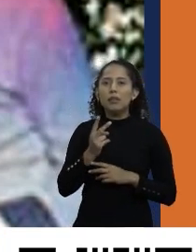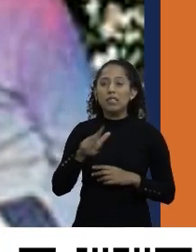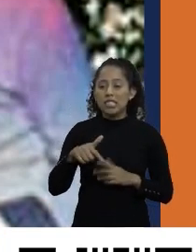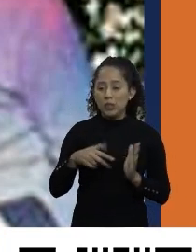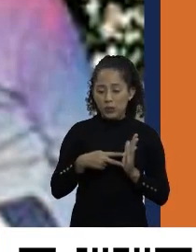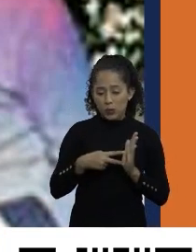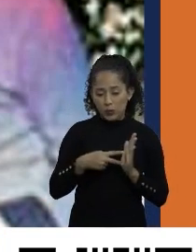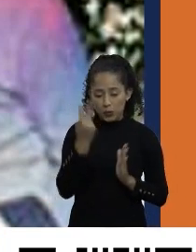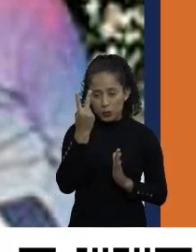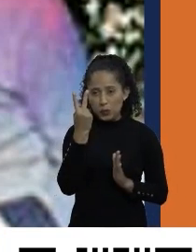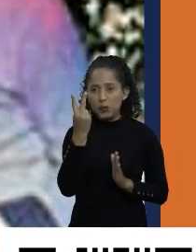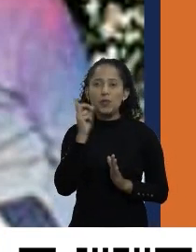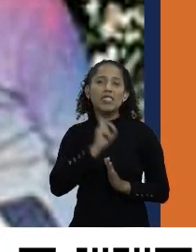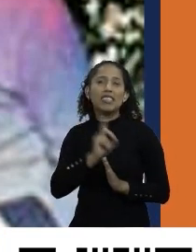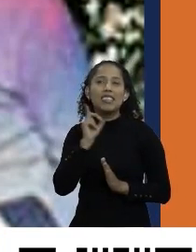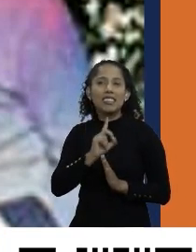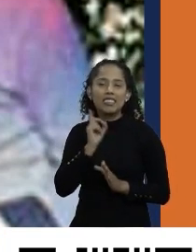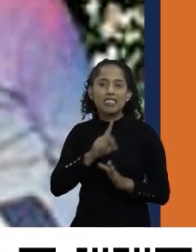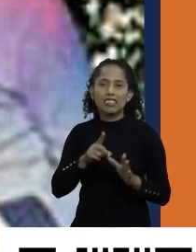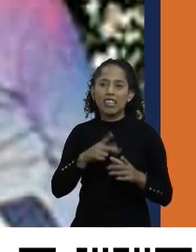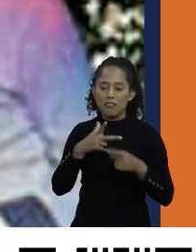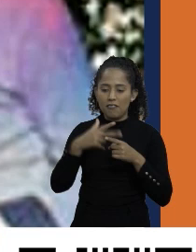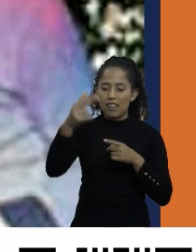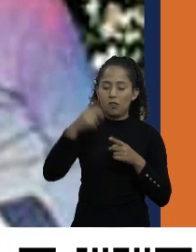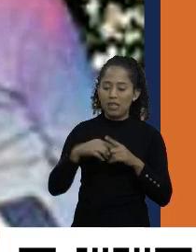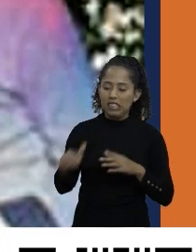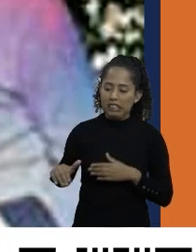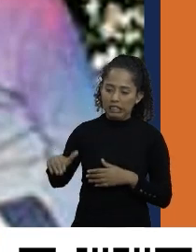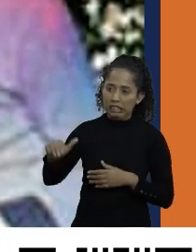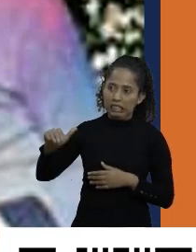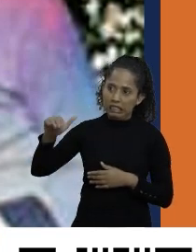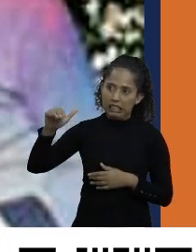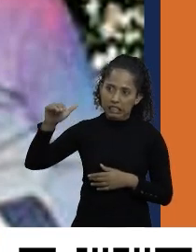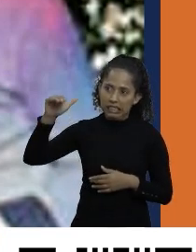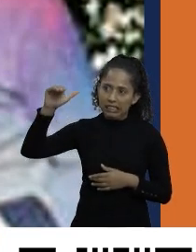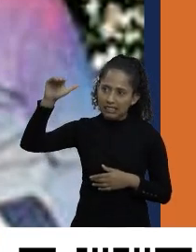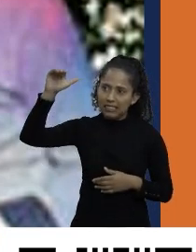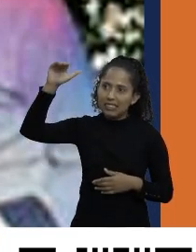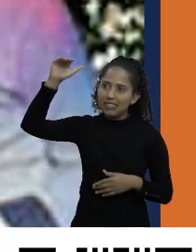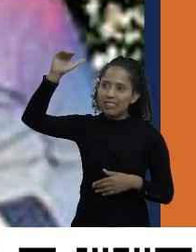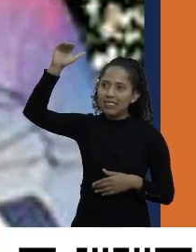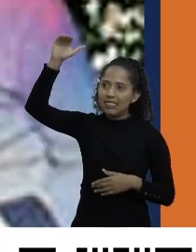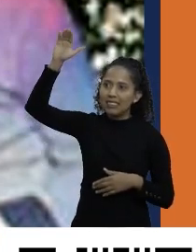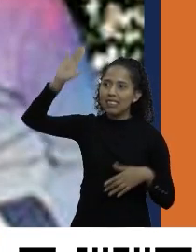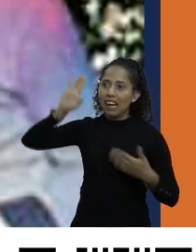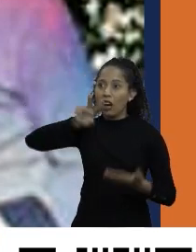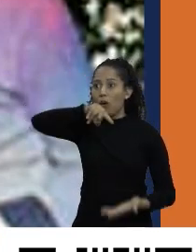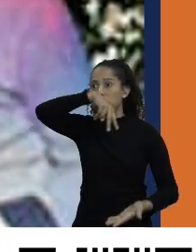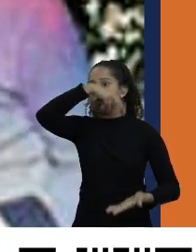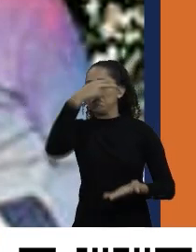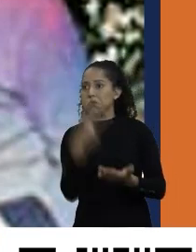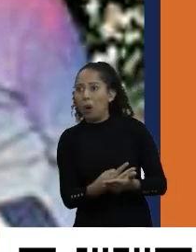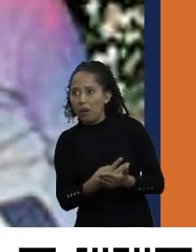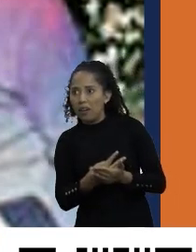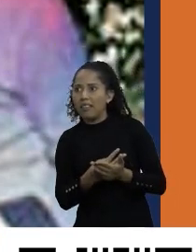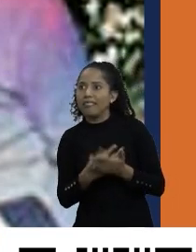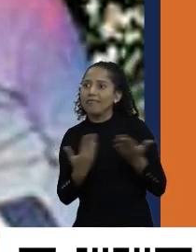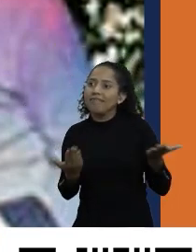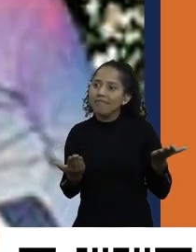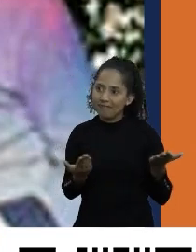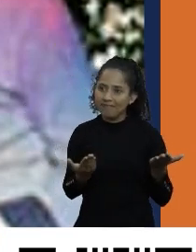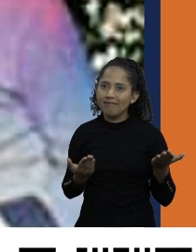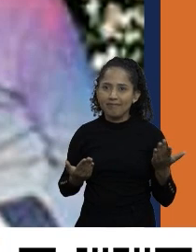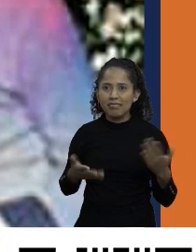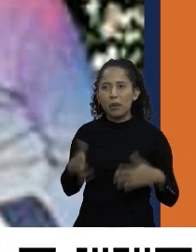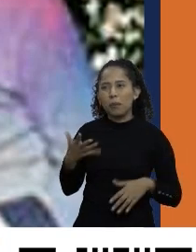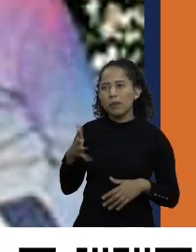judô, né, mas eu comecei a crescer muito, e o tombo começou a ficar grande. E mais